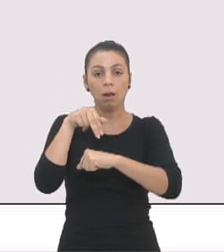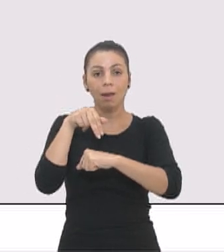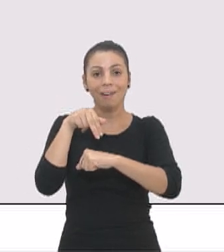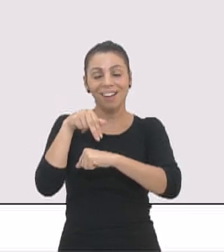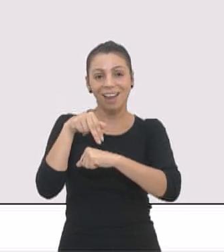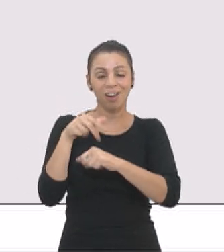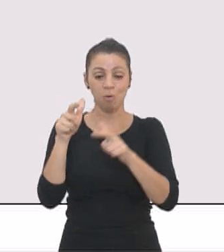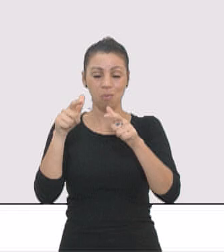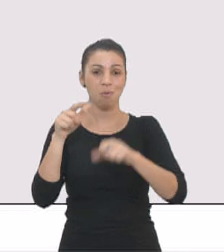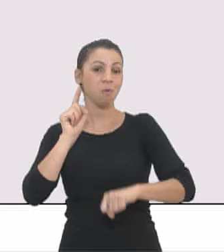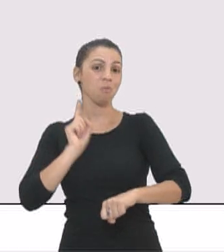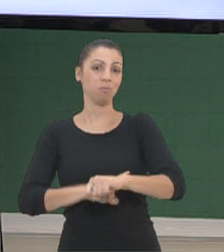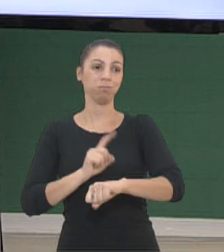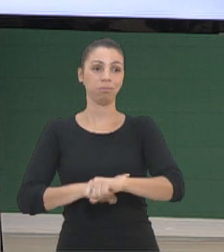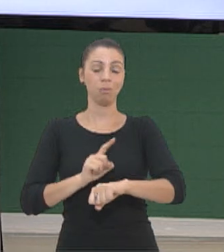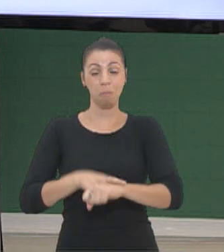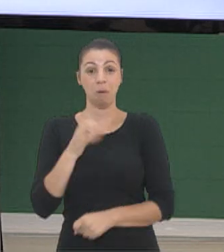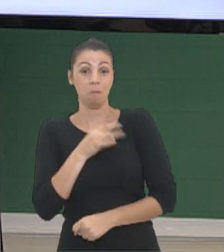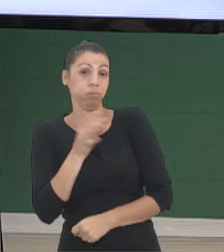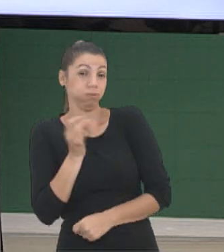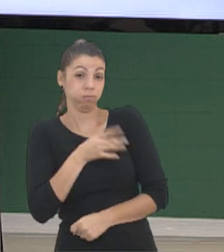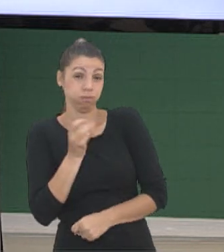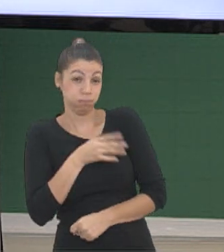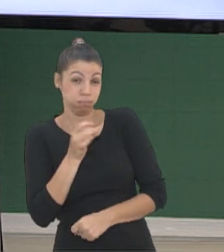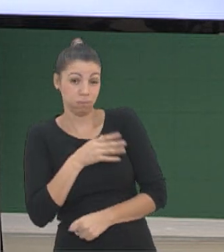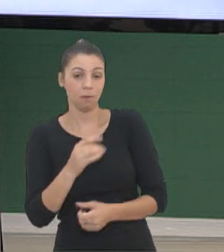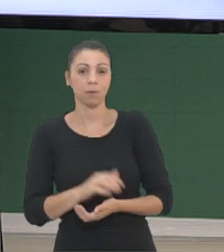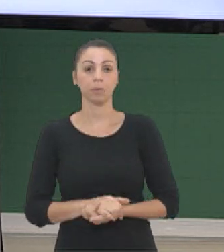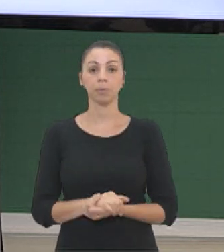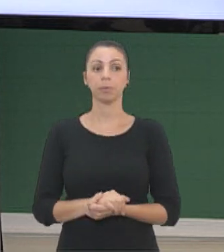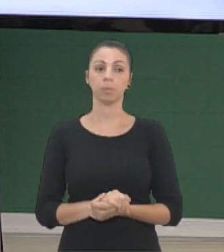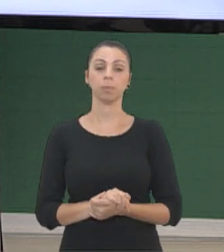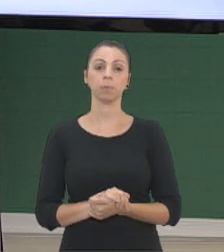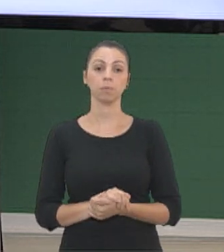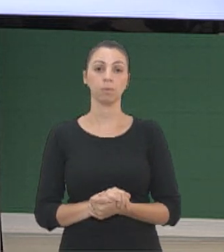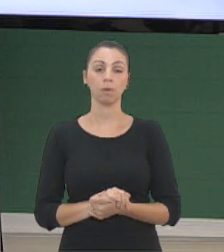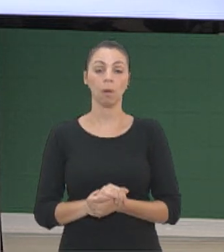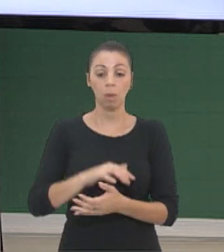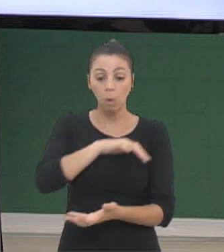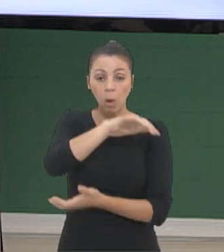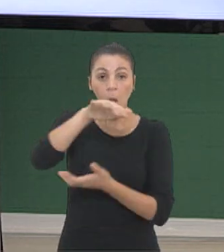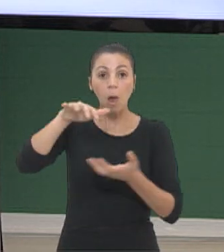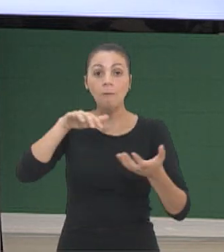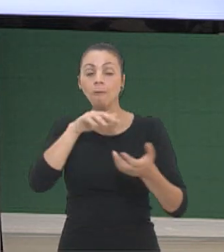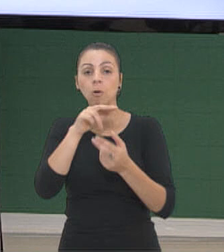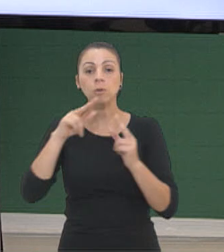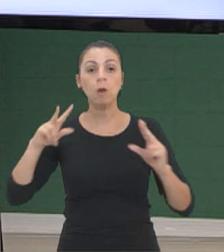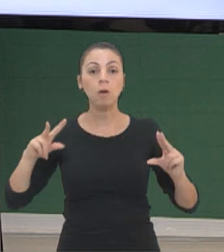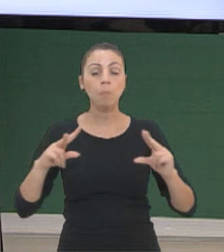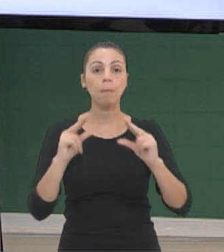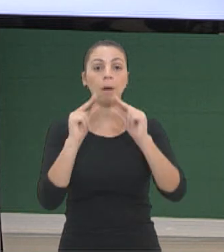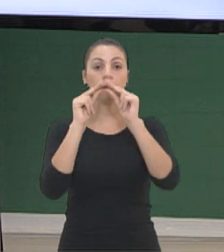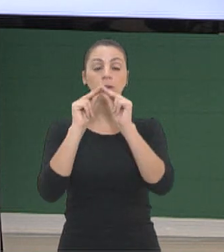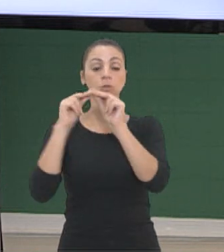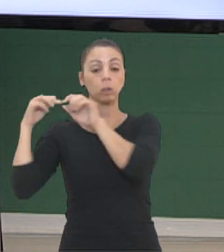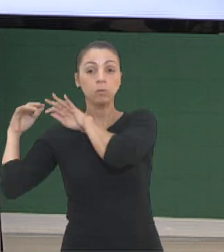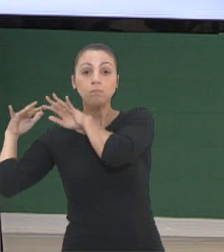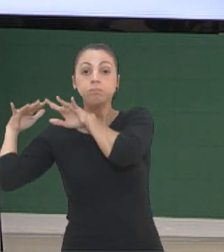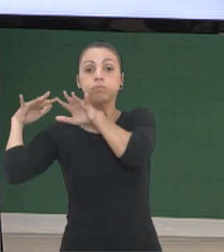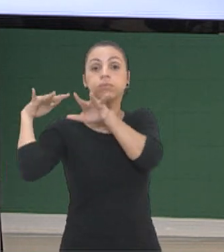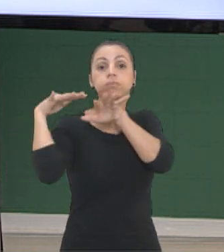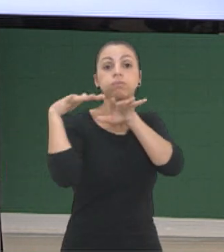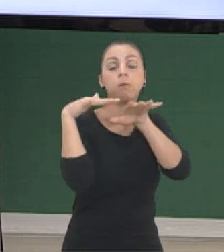Terror, encabeçado aí pelos girondinos. A Revolução levou Paris a ser invadida